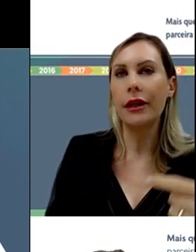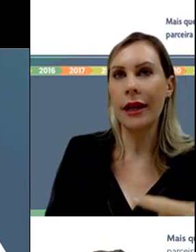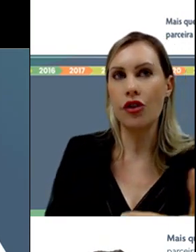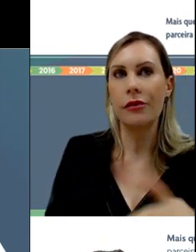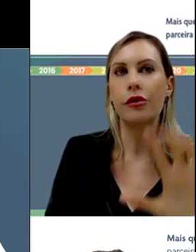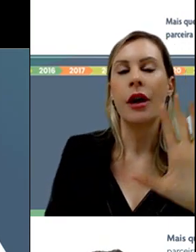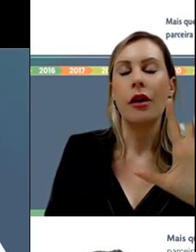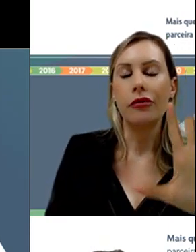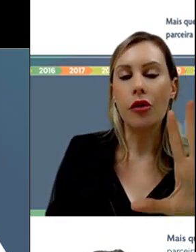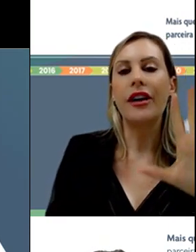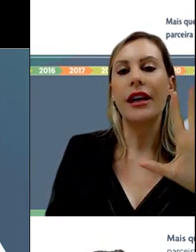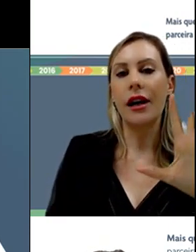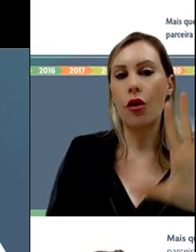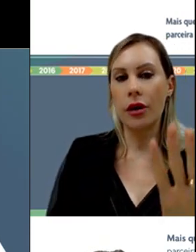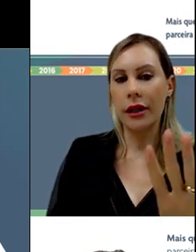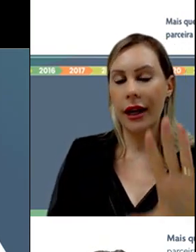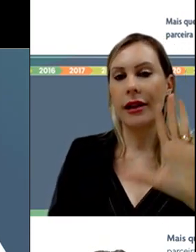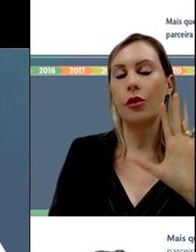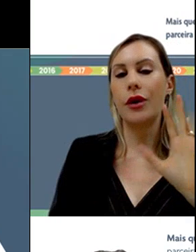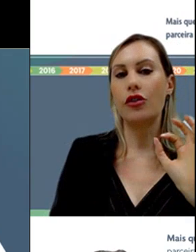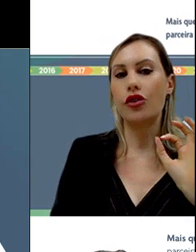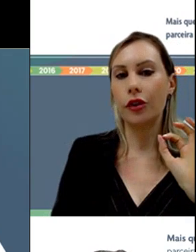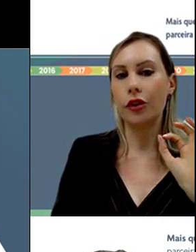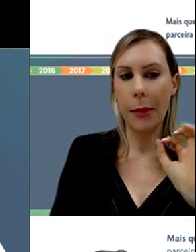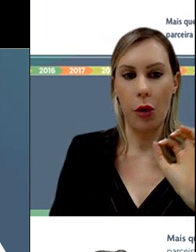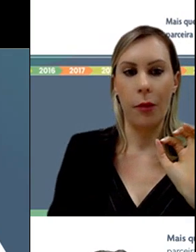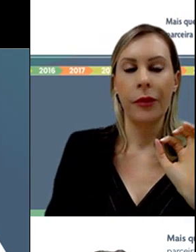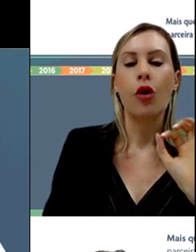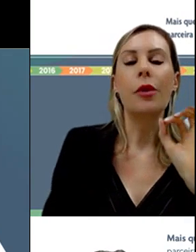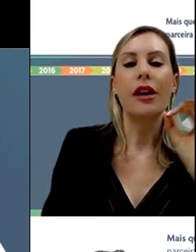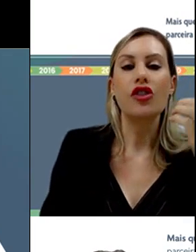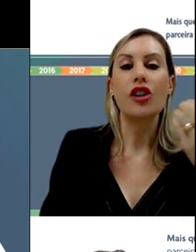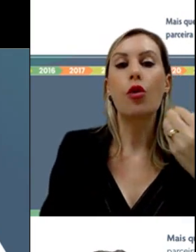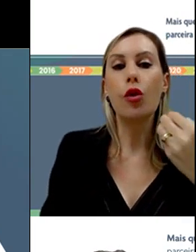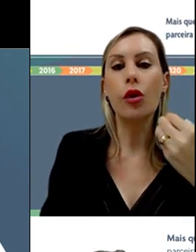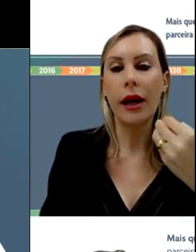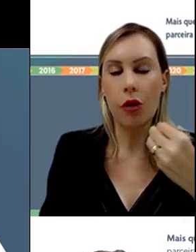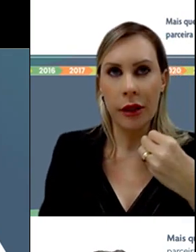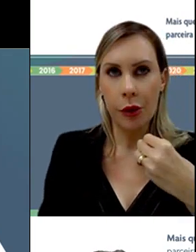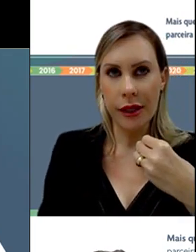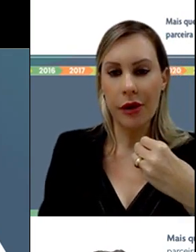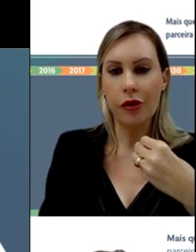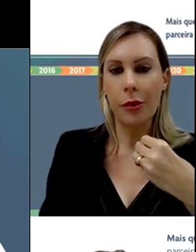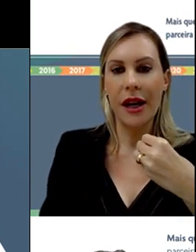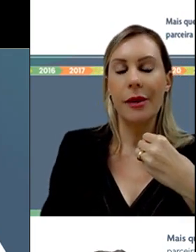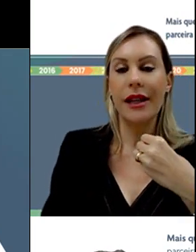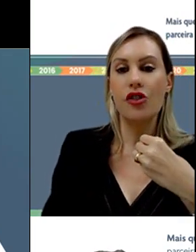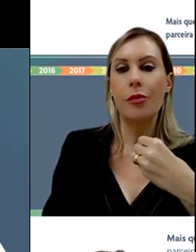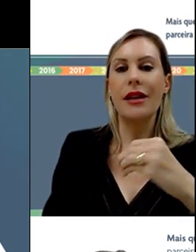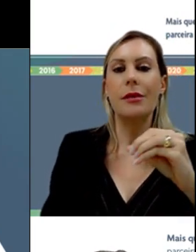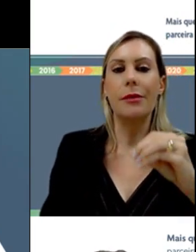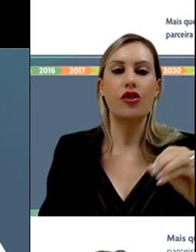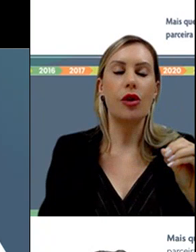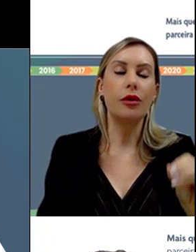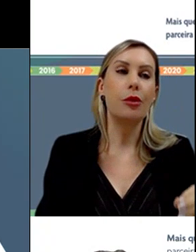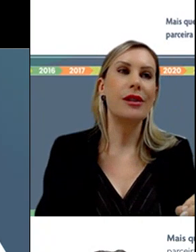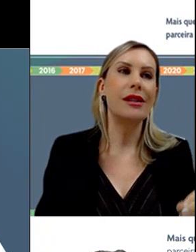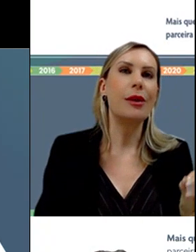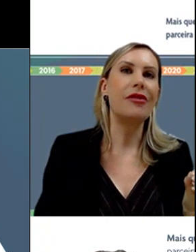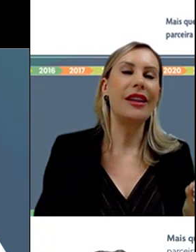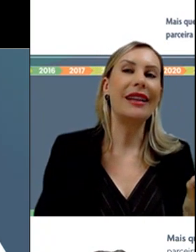normal e alternativo. Vou falar agora da categoria ativo normal. Como que a gente calcula a contribuição à FUNPRESP deste